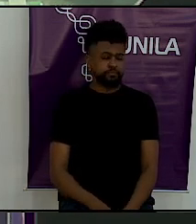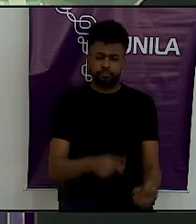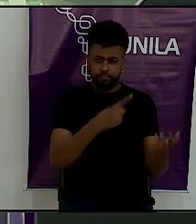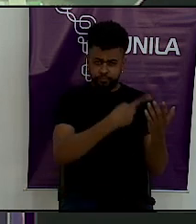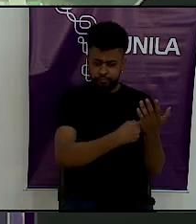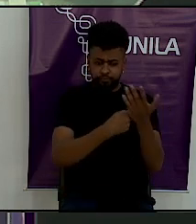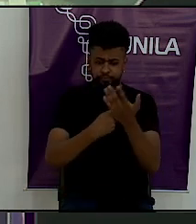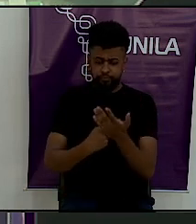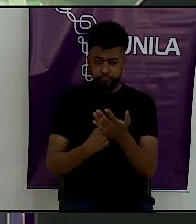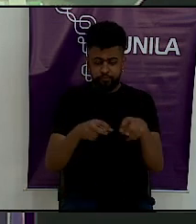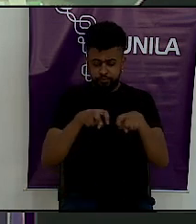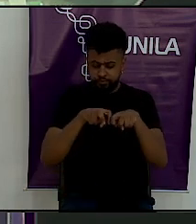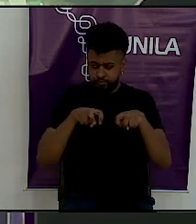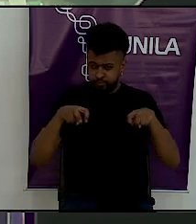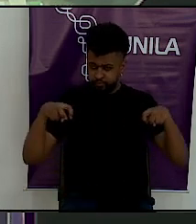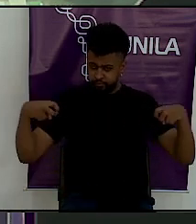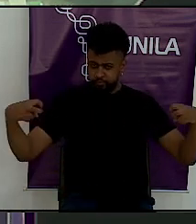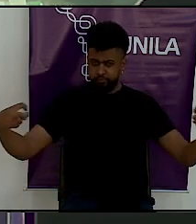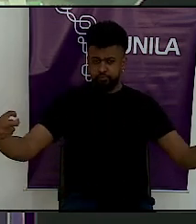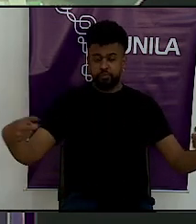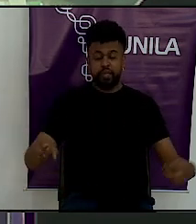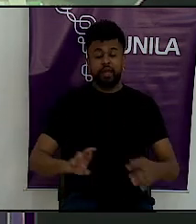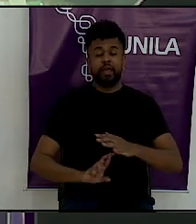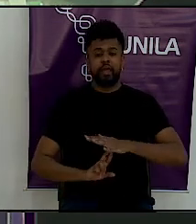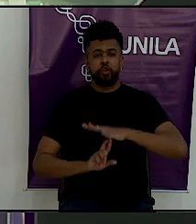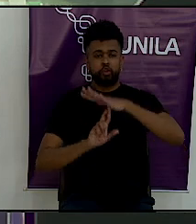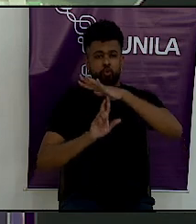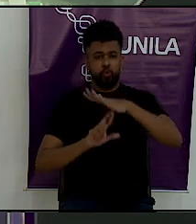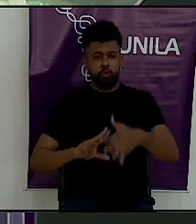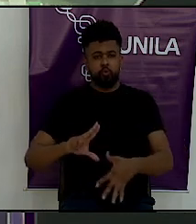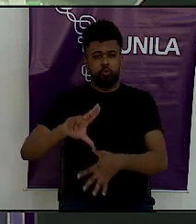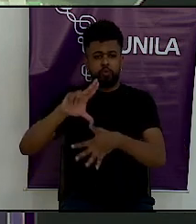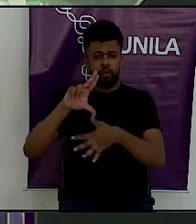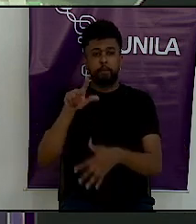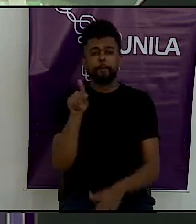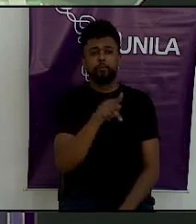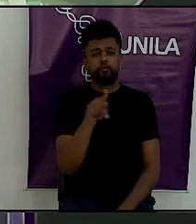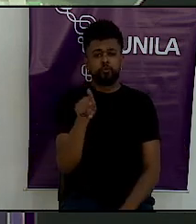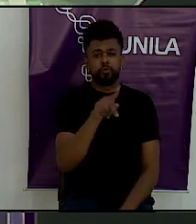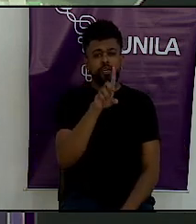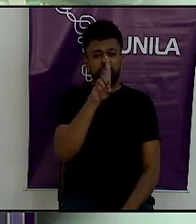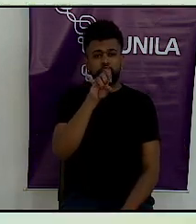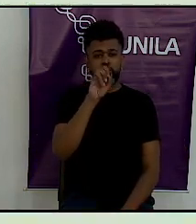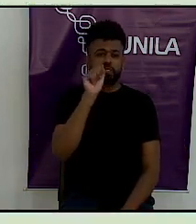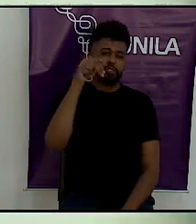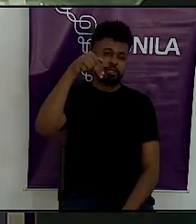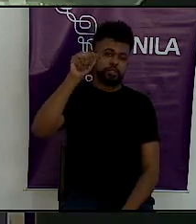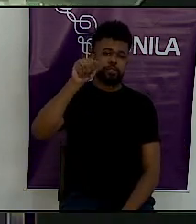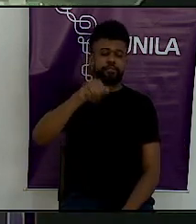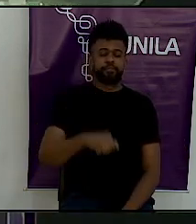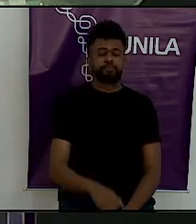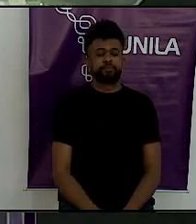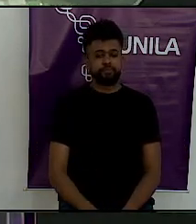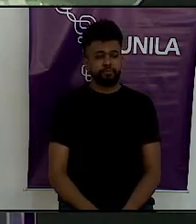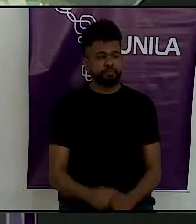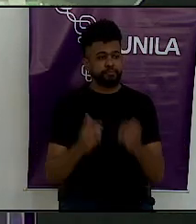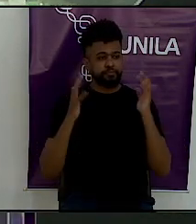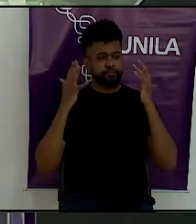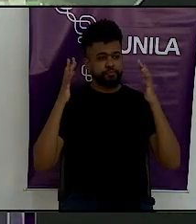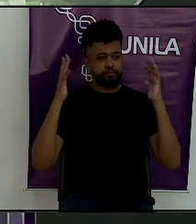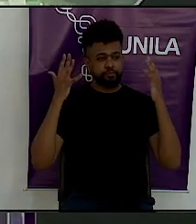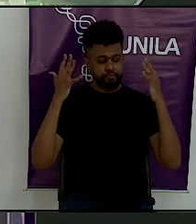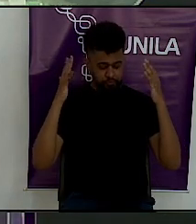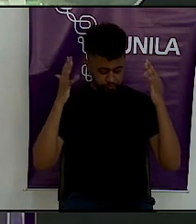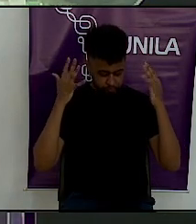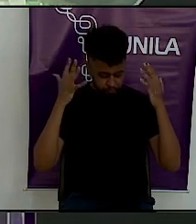Convidamos para compor a mesa a reitora da UNILA, professora Diana Araújo Pereira.